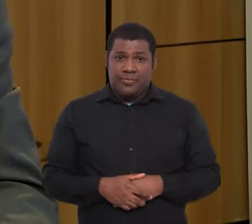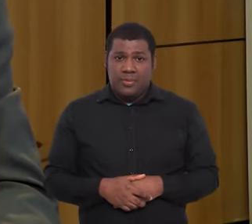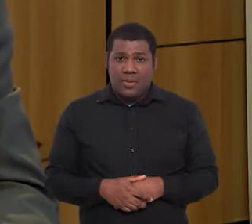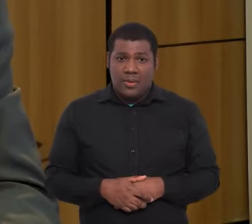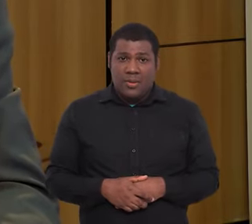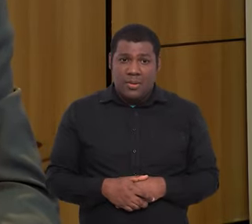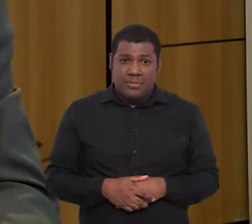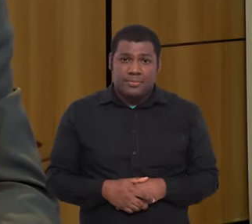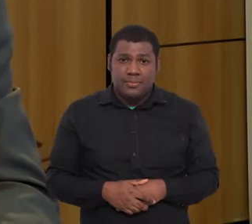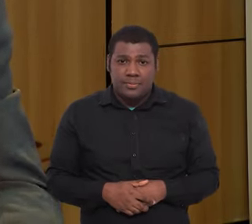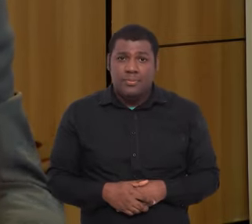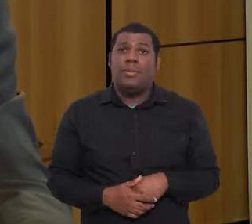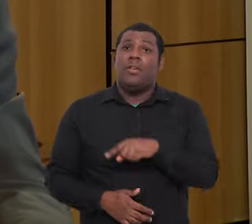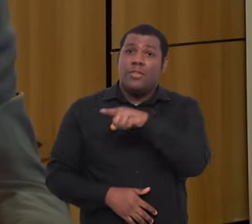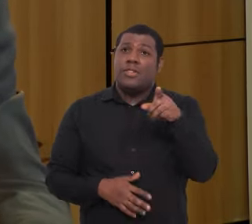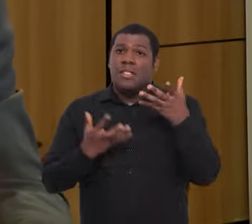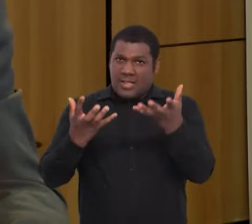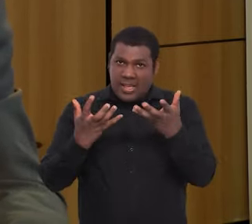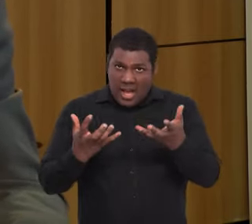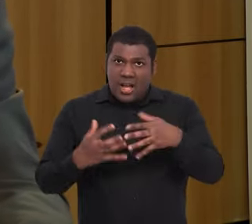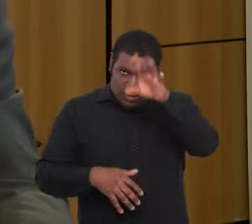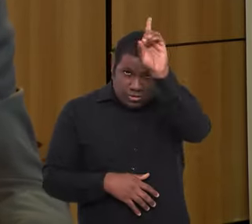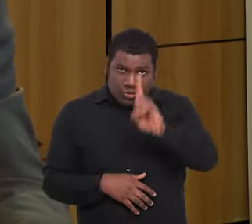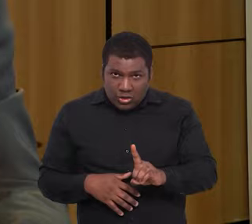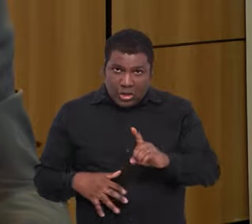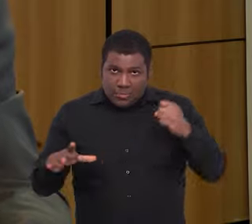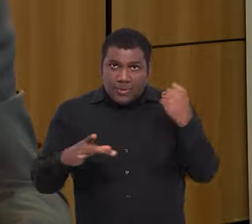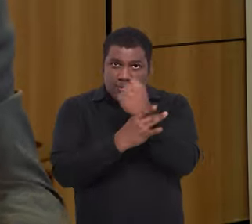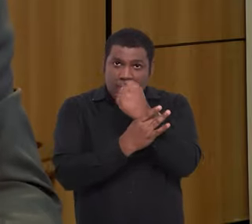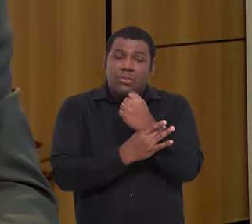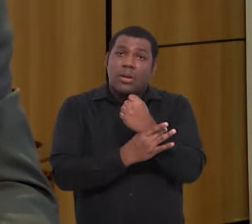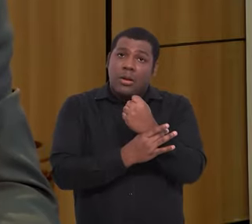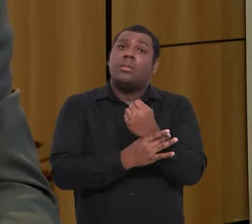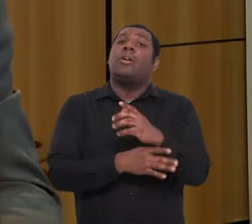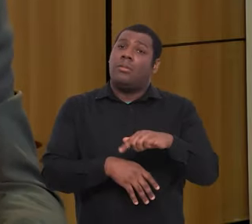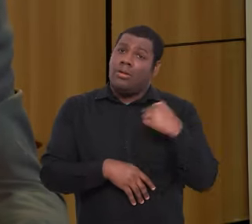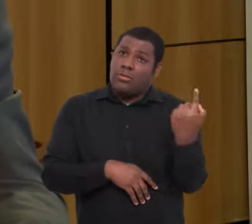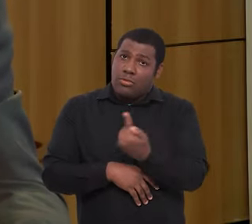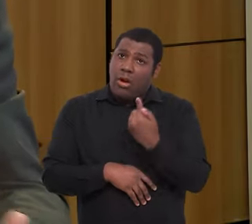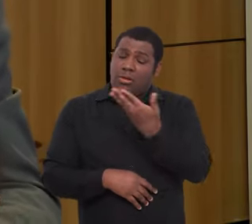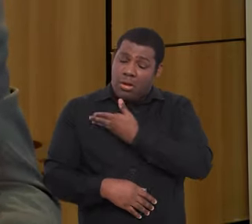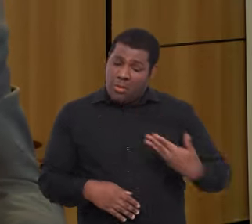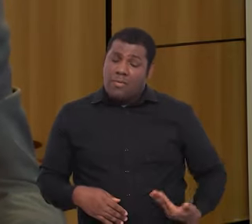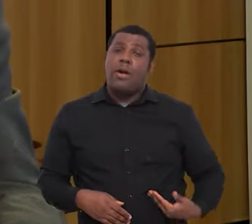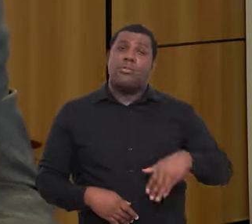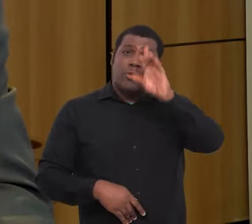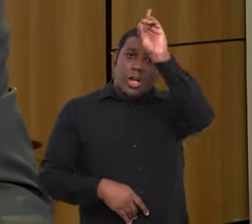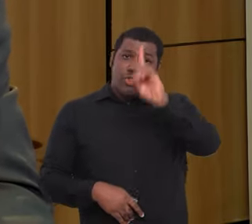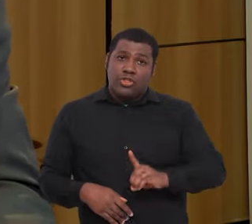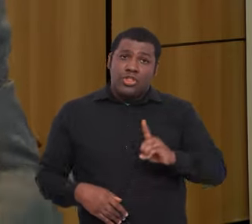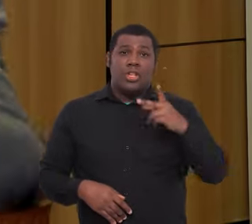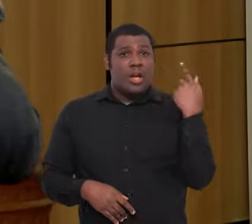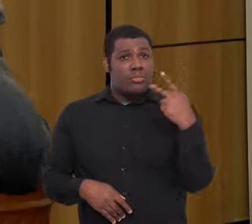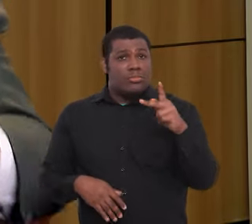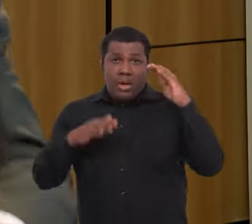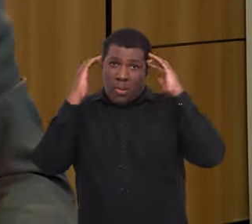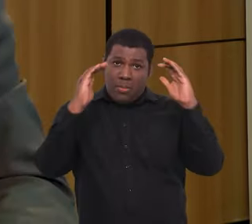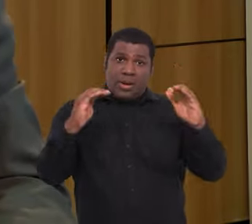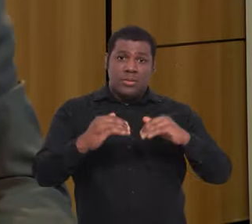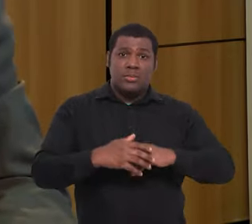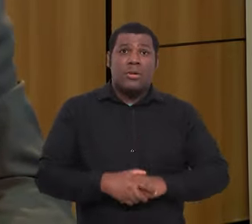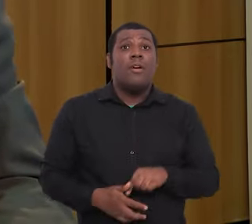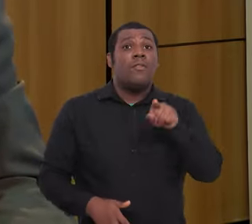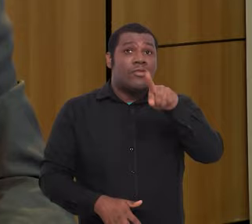presidente Lula em campanha você queria direitos com autonomia e a autonomia tá garantida disse aqui vou reafirmar você que vai